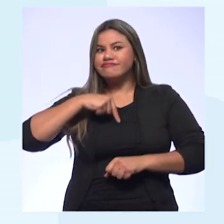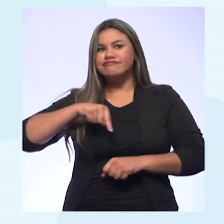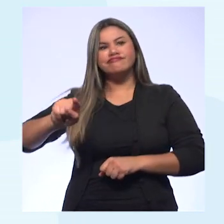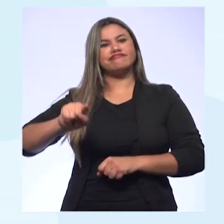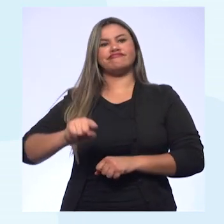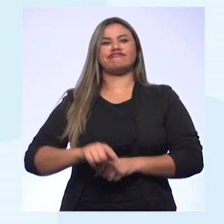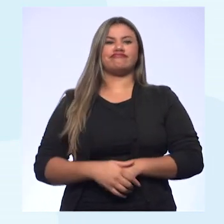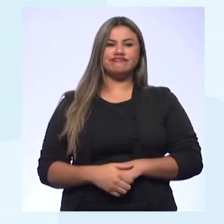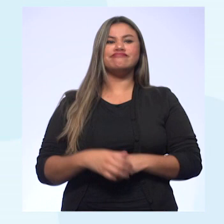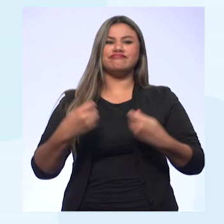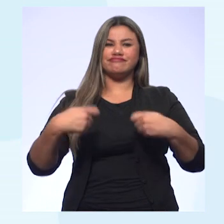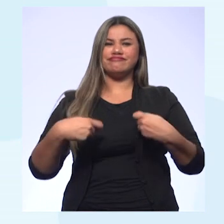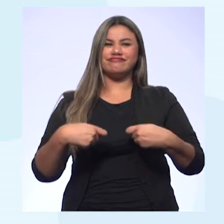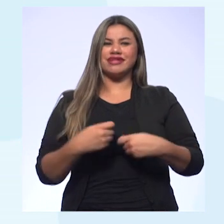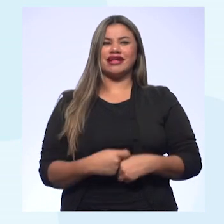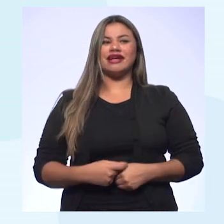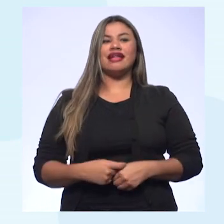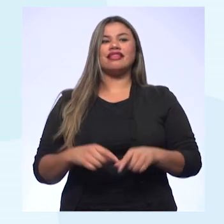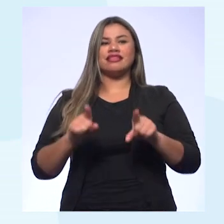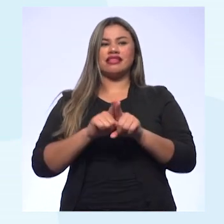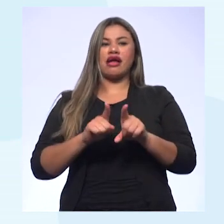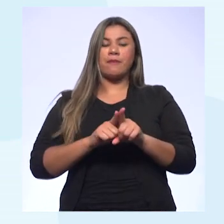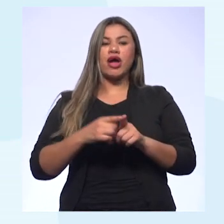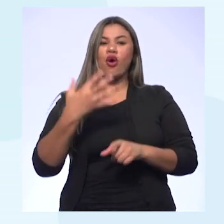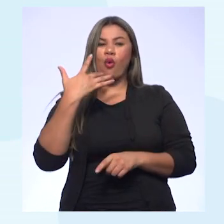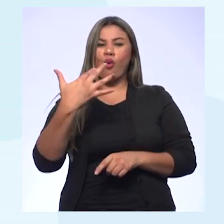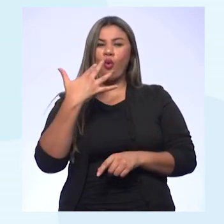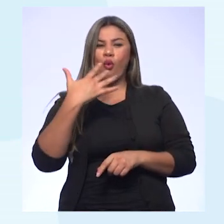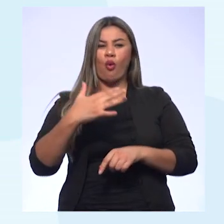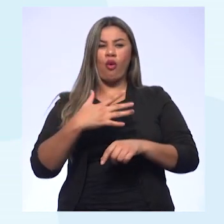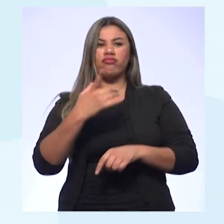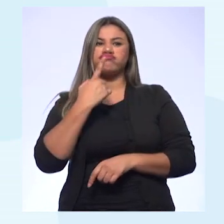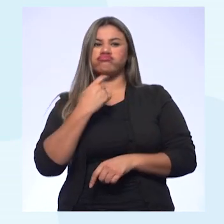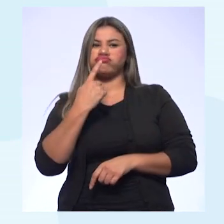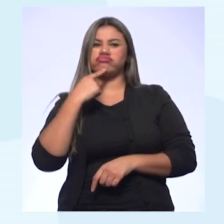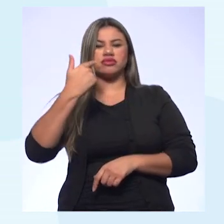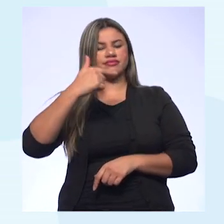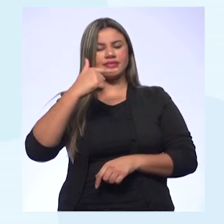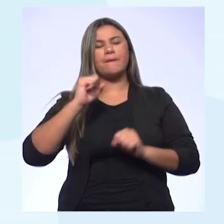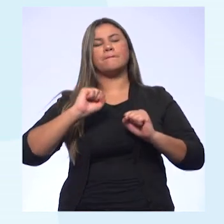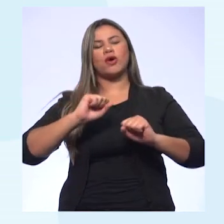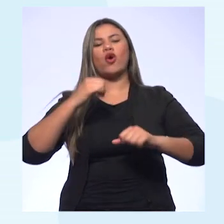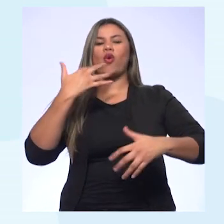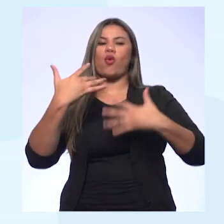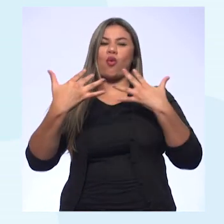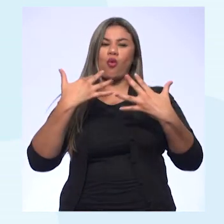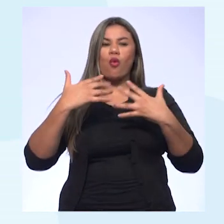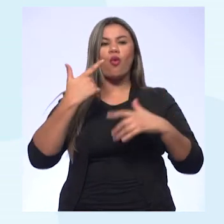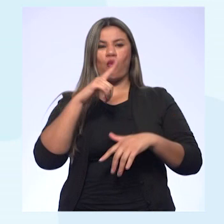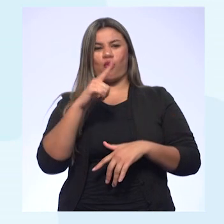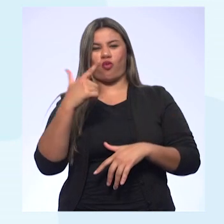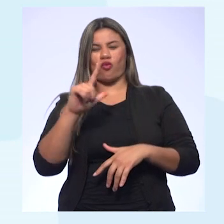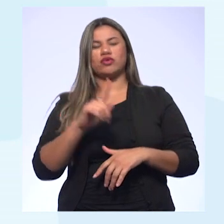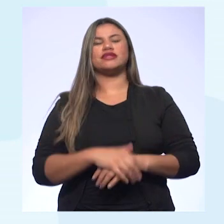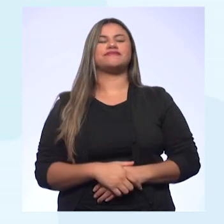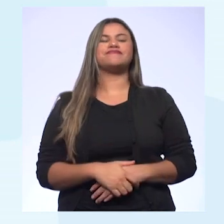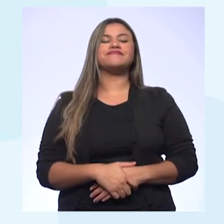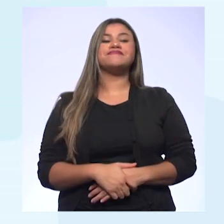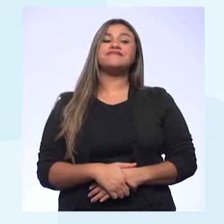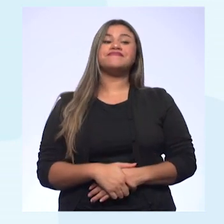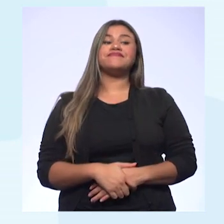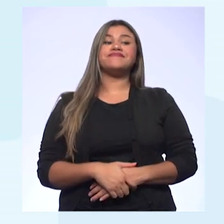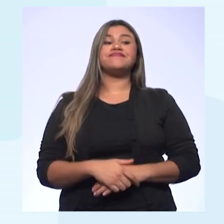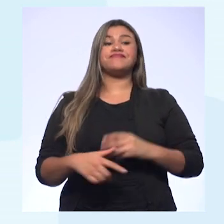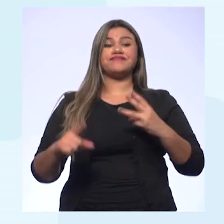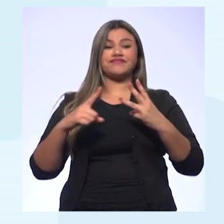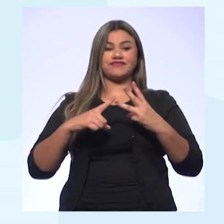não têm necessariamente a cor vermelha, né? Eles podem ter outra coloração e tal. E o terceiro que eu